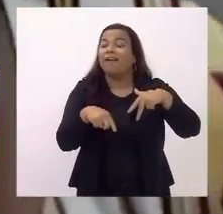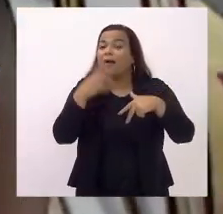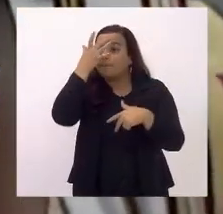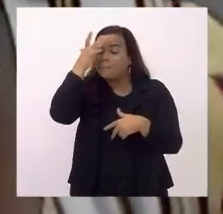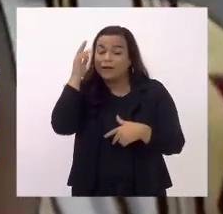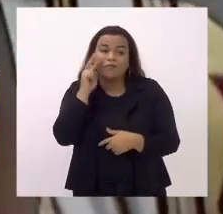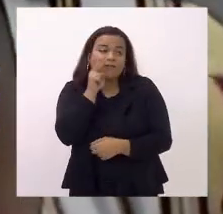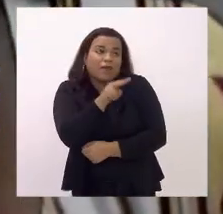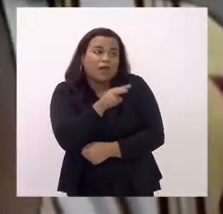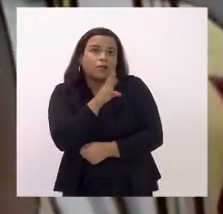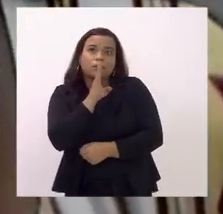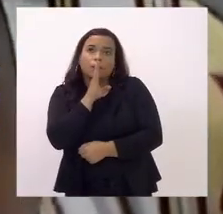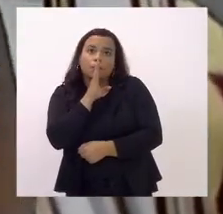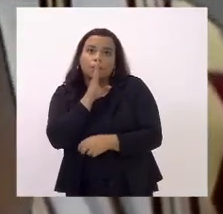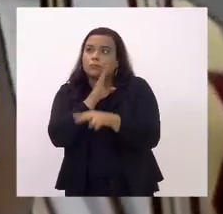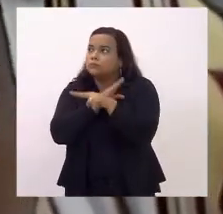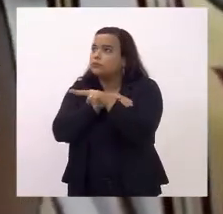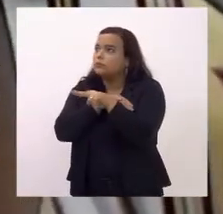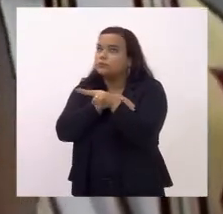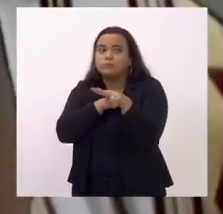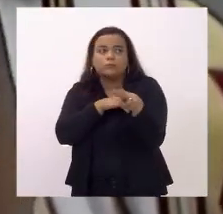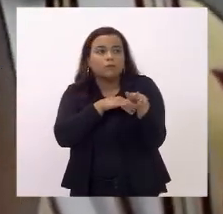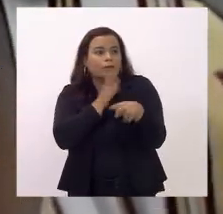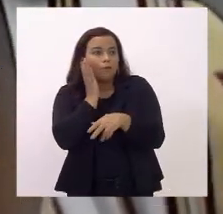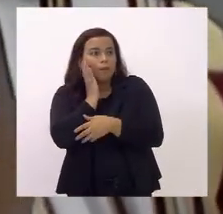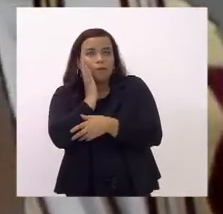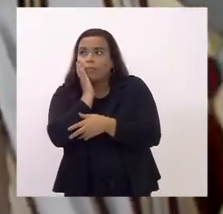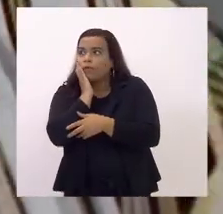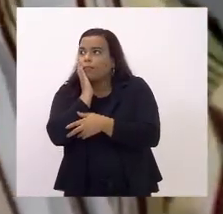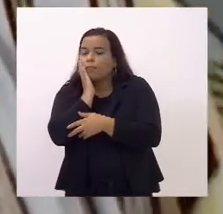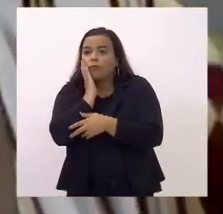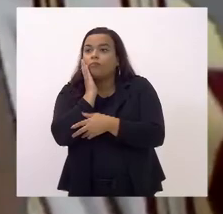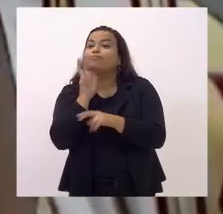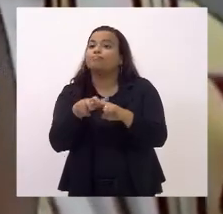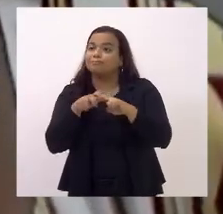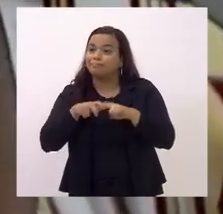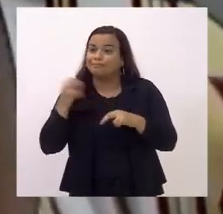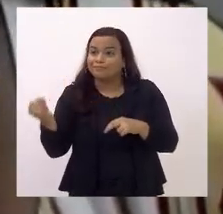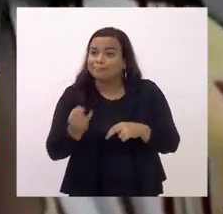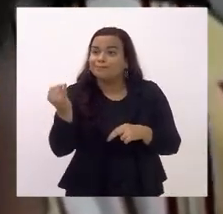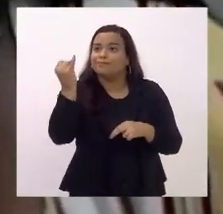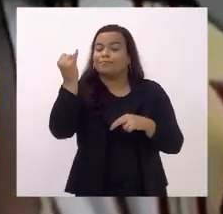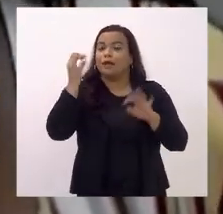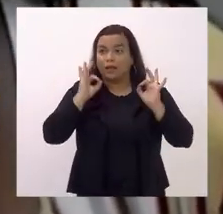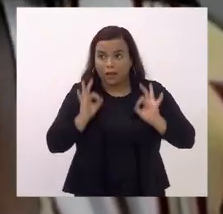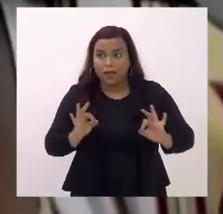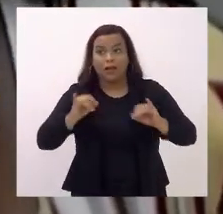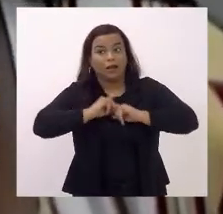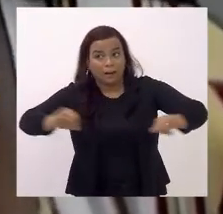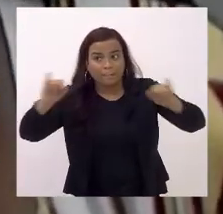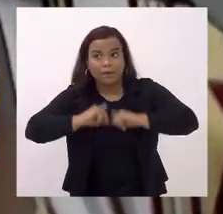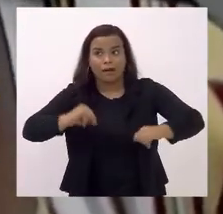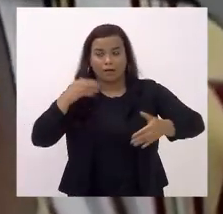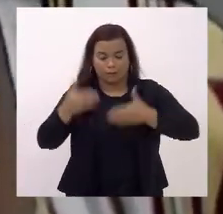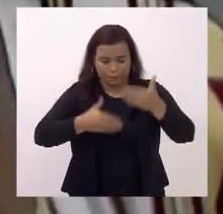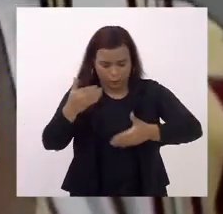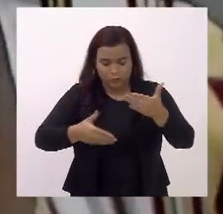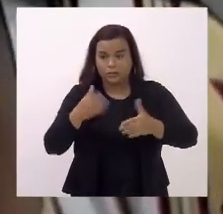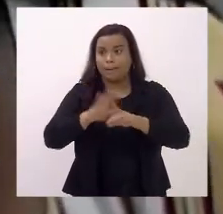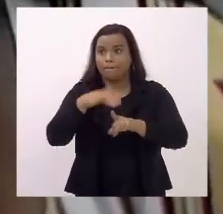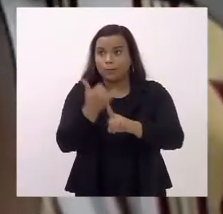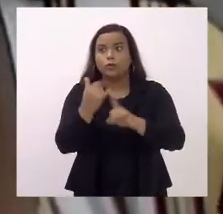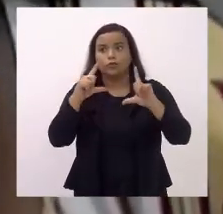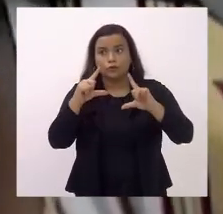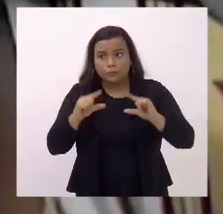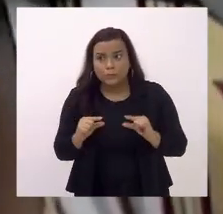importância da educação como um todo, da garantia de campanhas para que se diminua esse processo de bullying, que